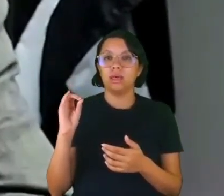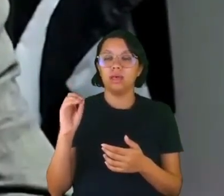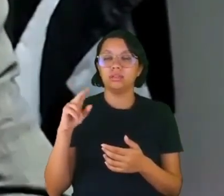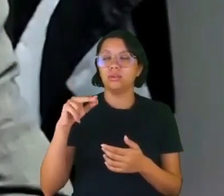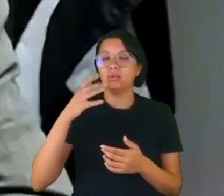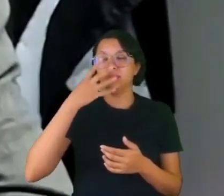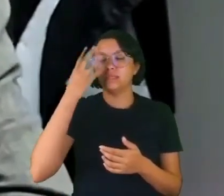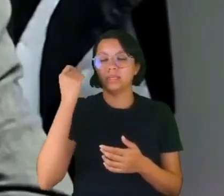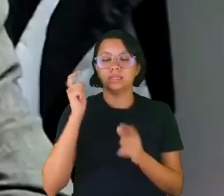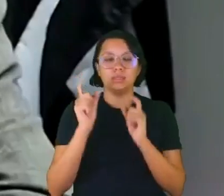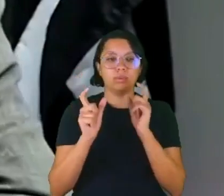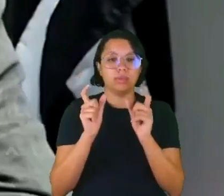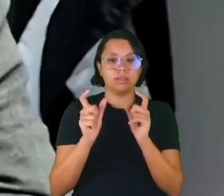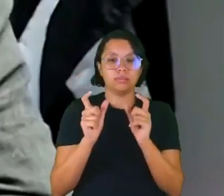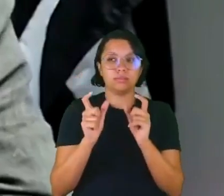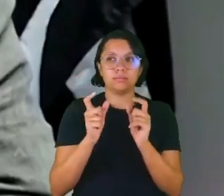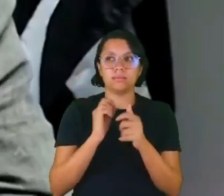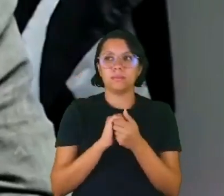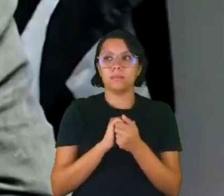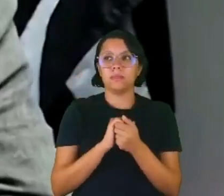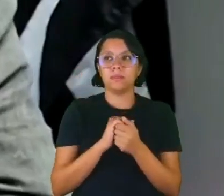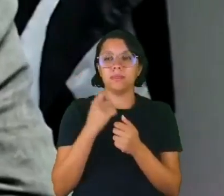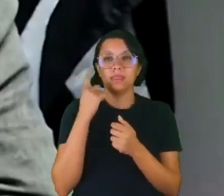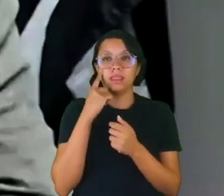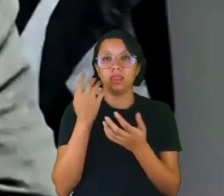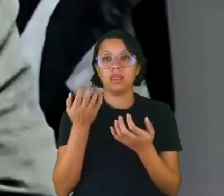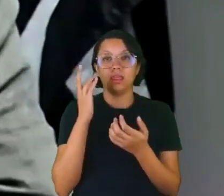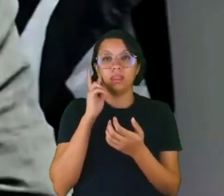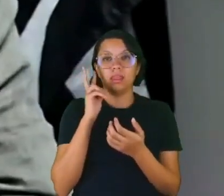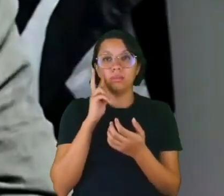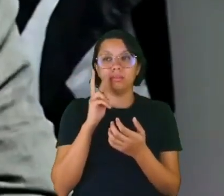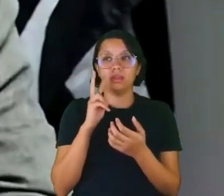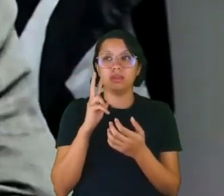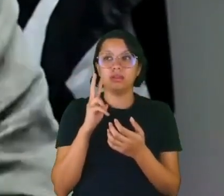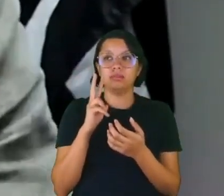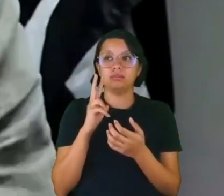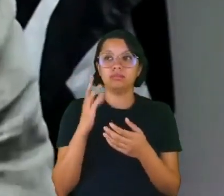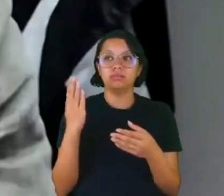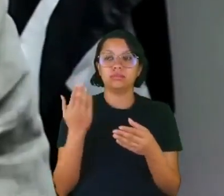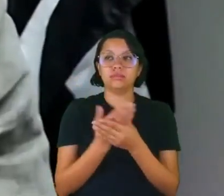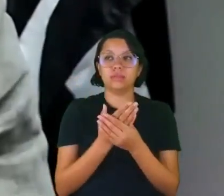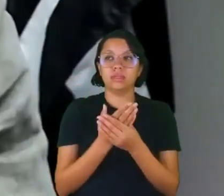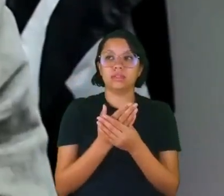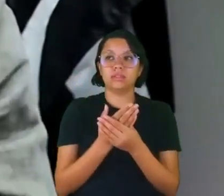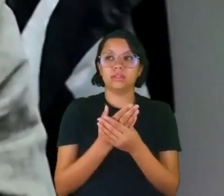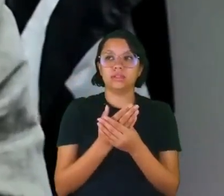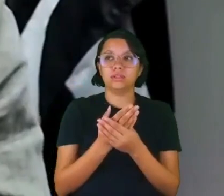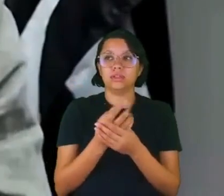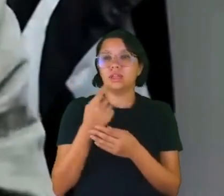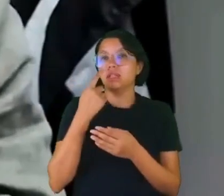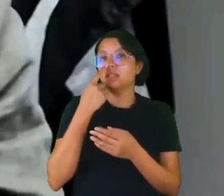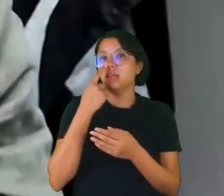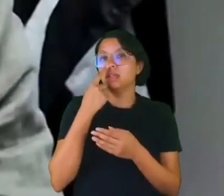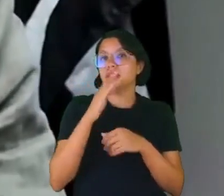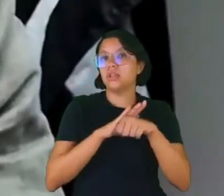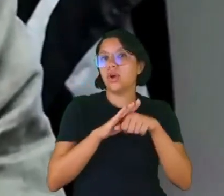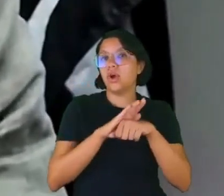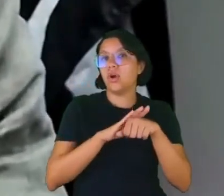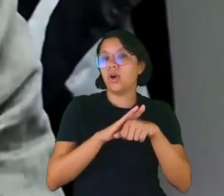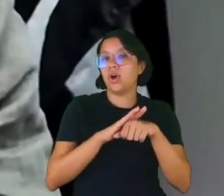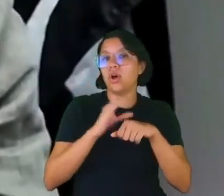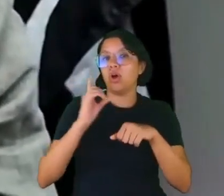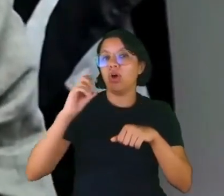esqueço, e eu comecei a votar assim. Olha, eu queria lembrar aqui do caso de Narizinho conversando com Dona